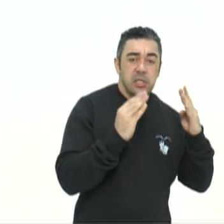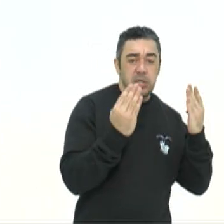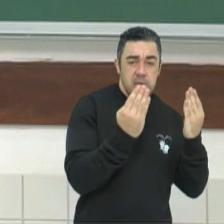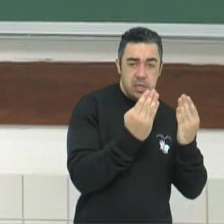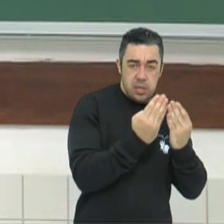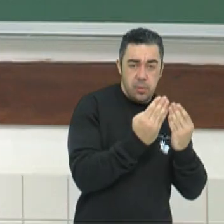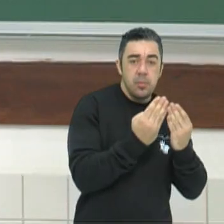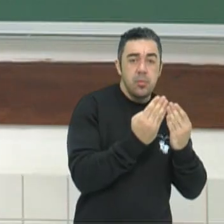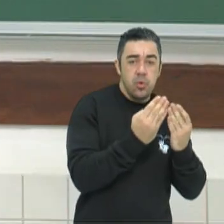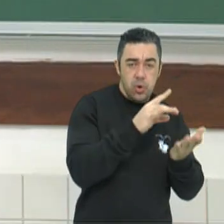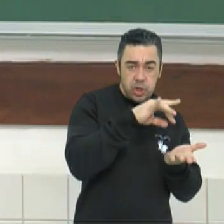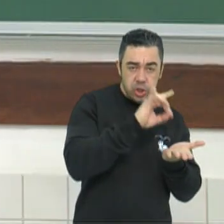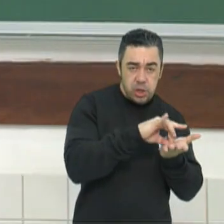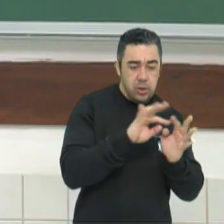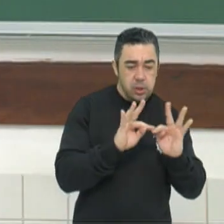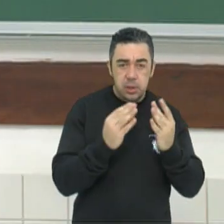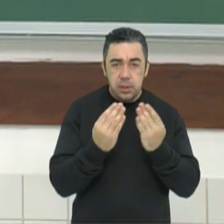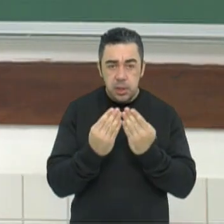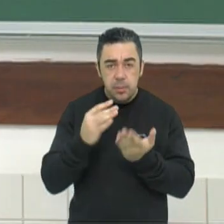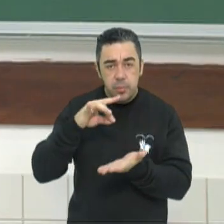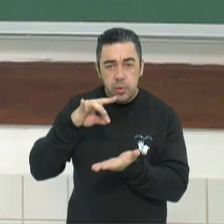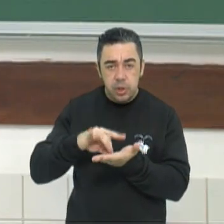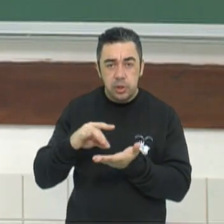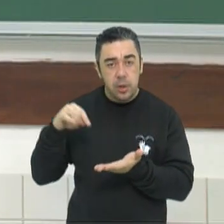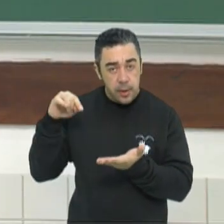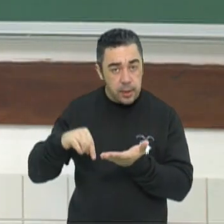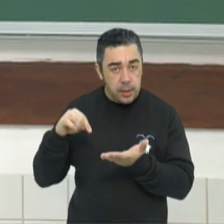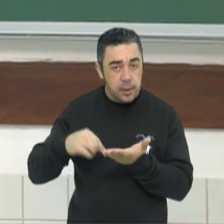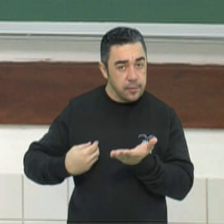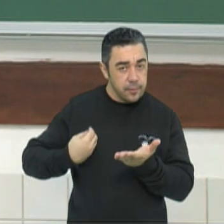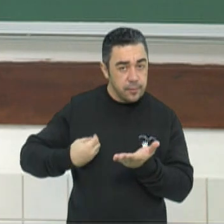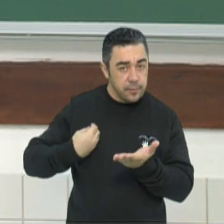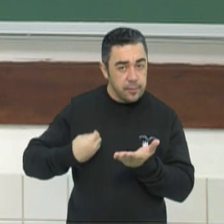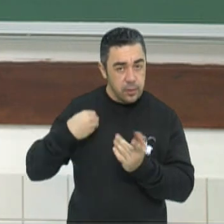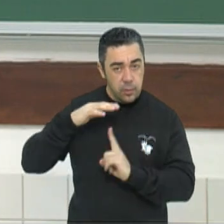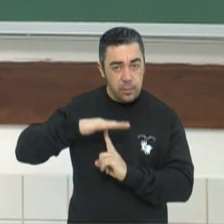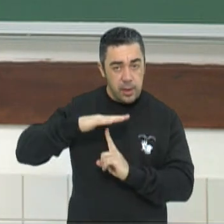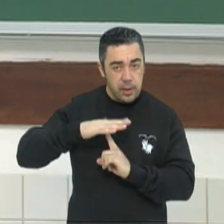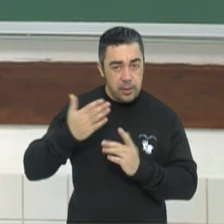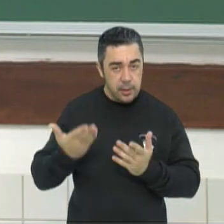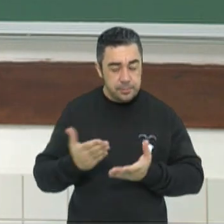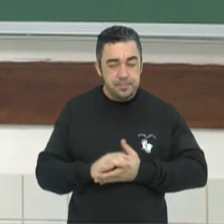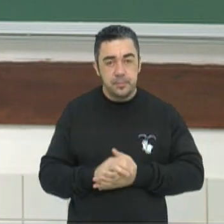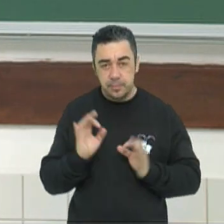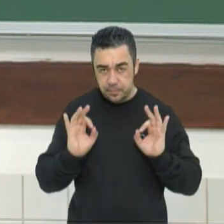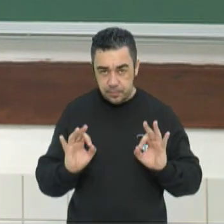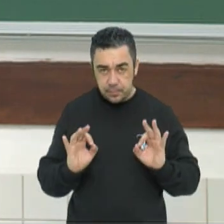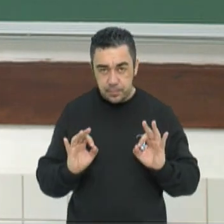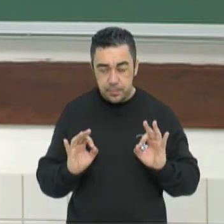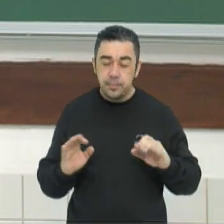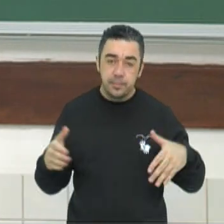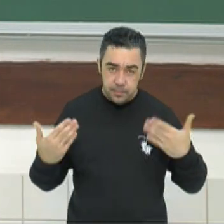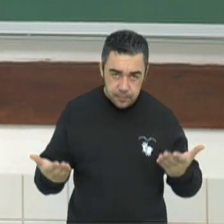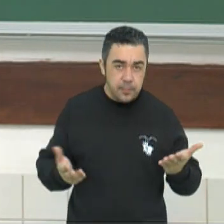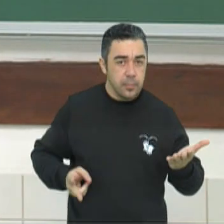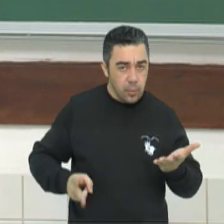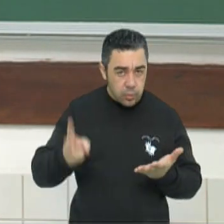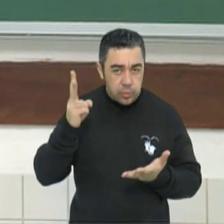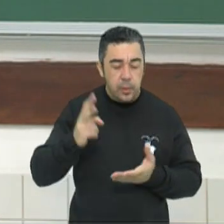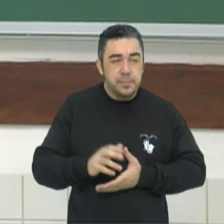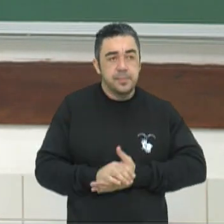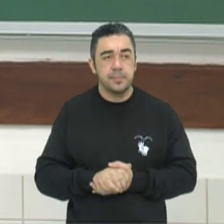povos originários, alguns dos povos indígenas que habitaram o território paranaense, certo? Então, vamos em frente.